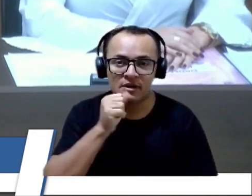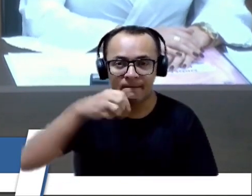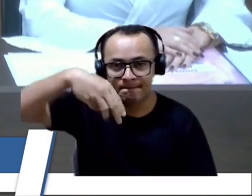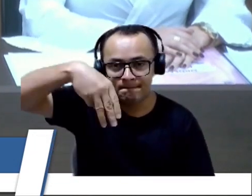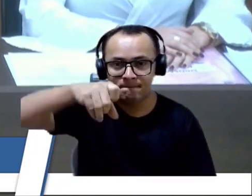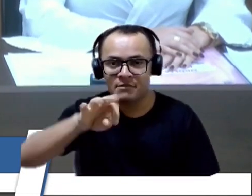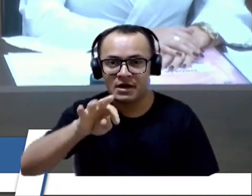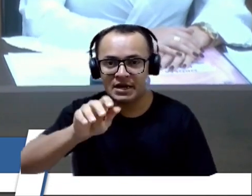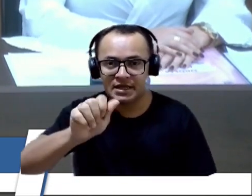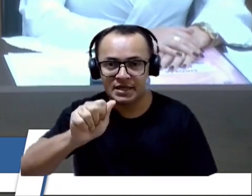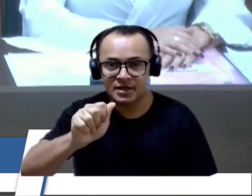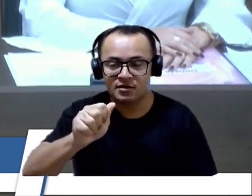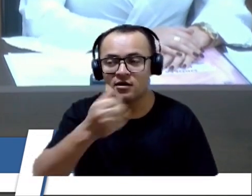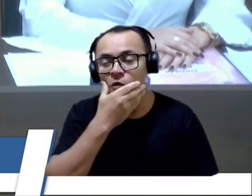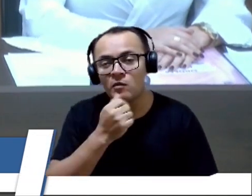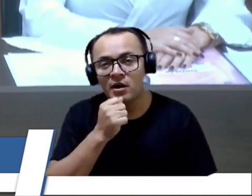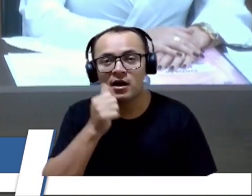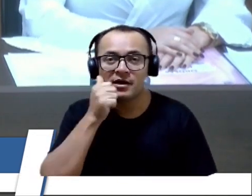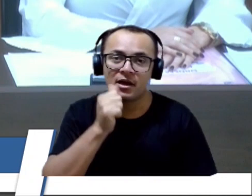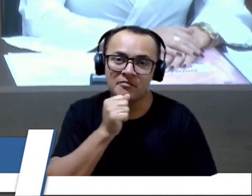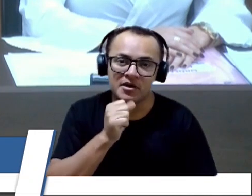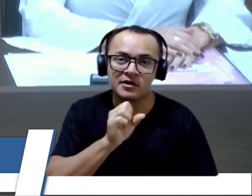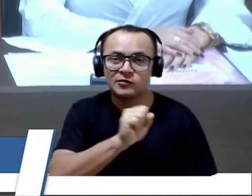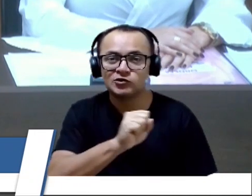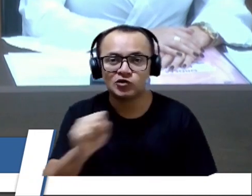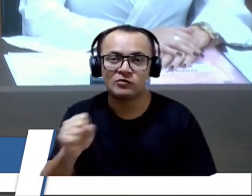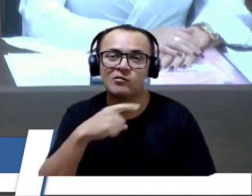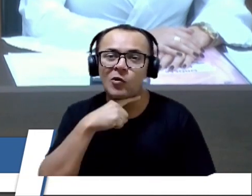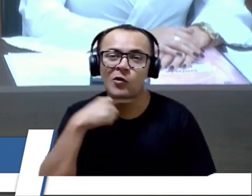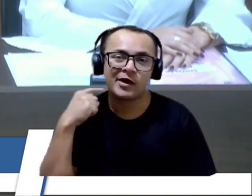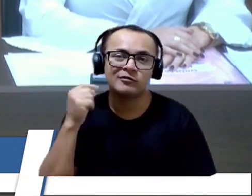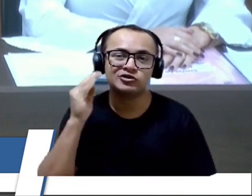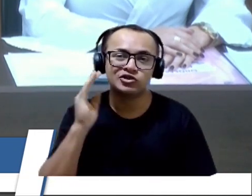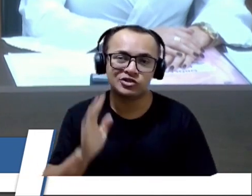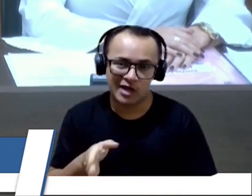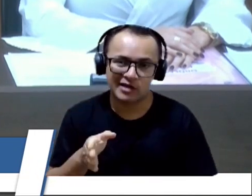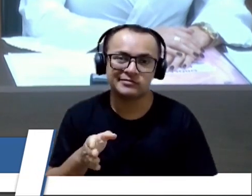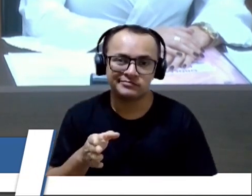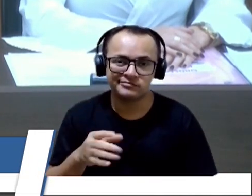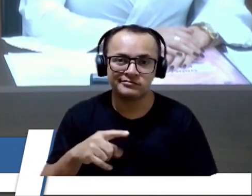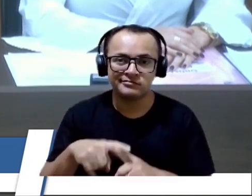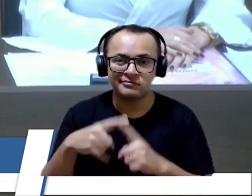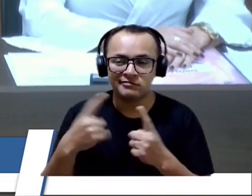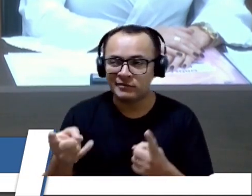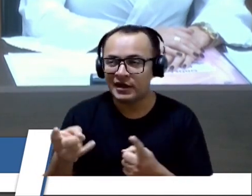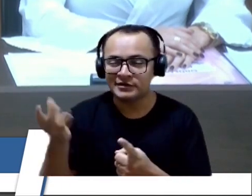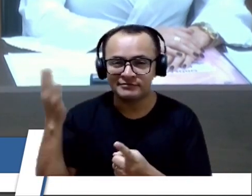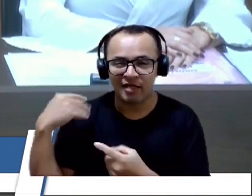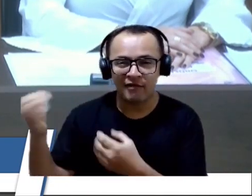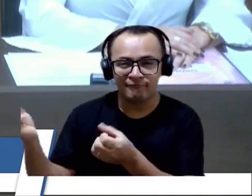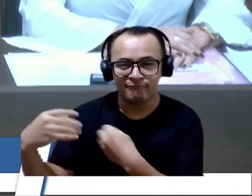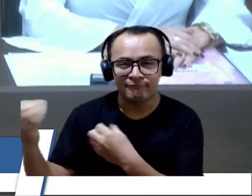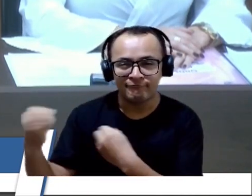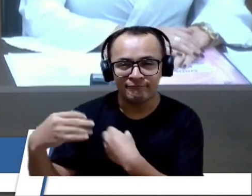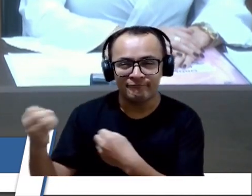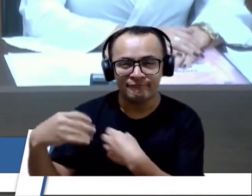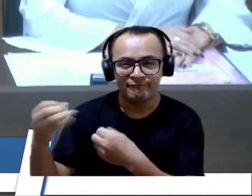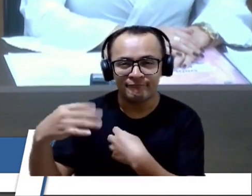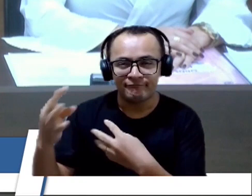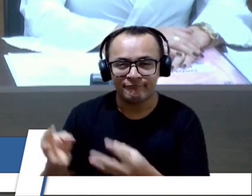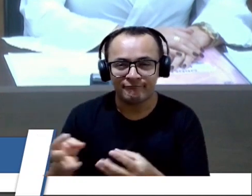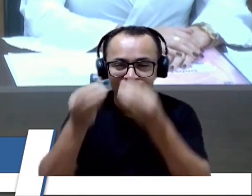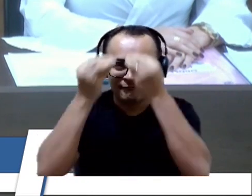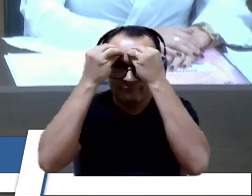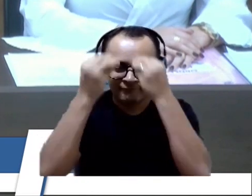seus pais e seu sogro, mas carrega todos os ensinamentos e carinho que recebeu deles durante a vida.